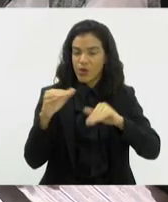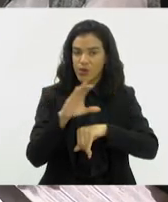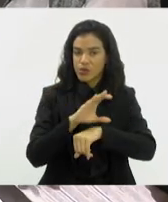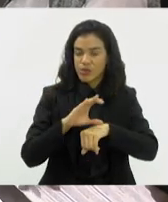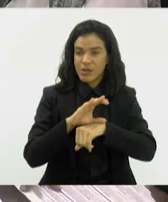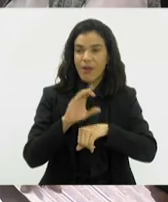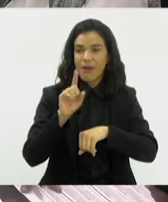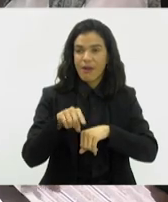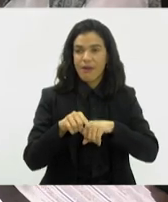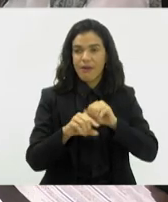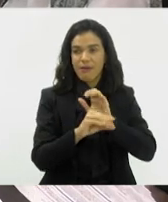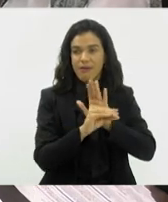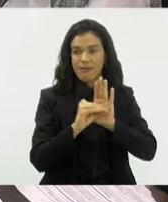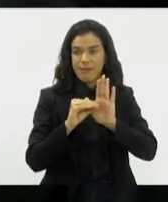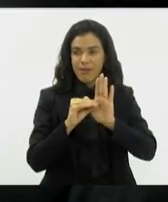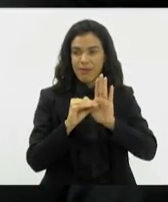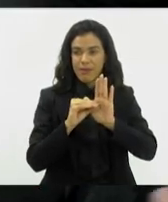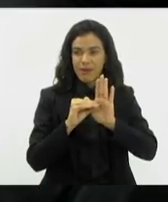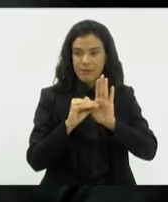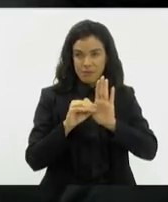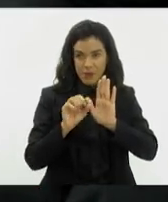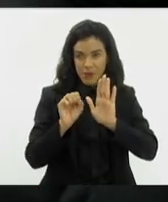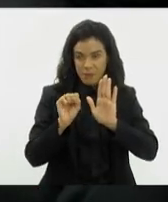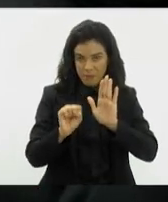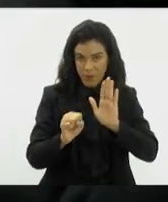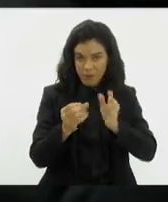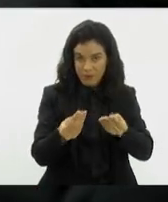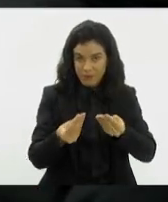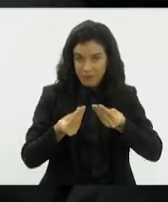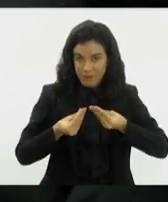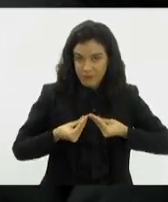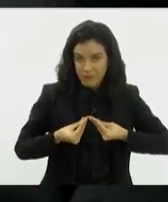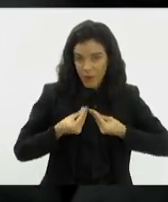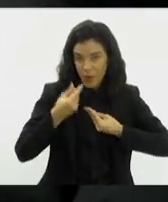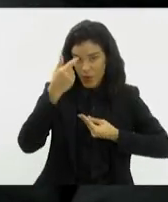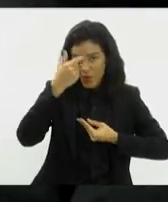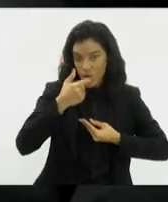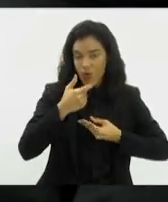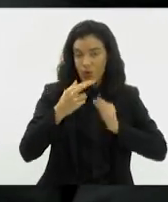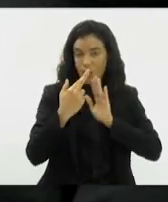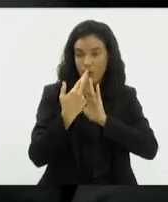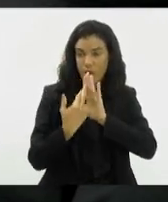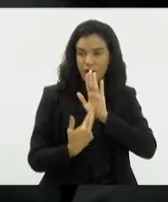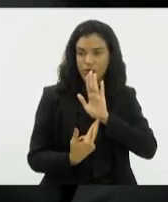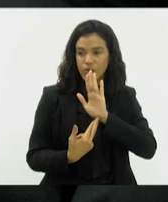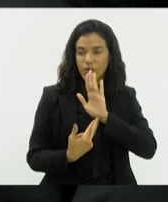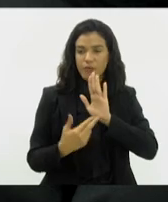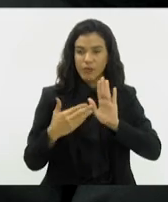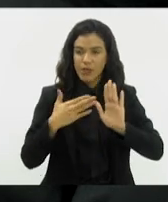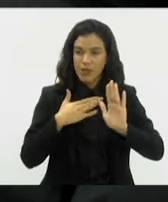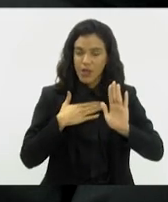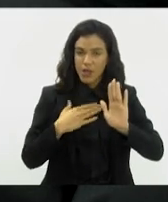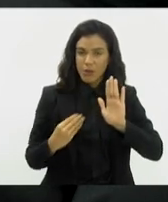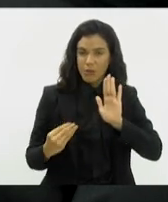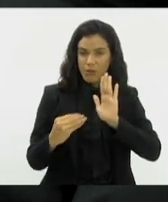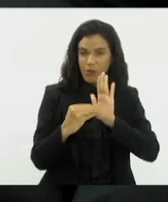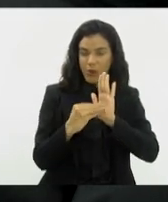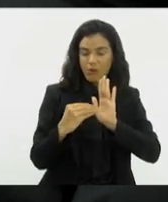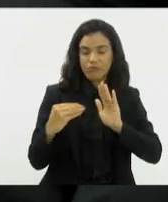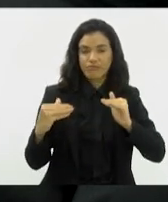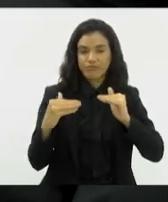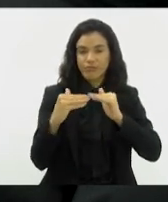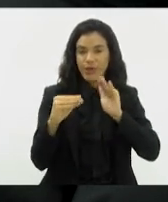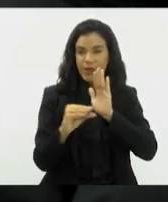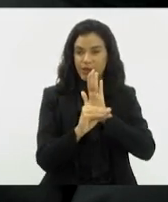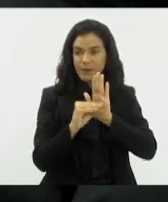Emenda. Mas eu posso, se o senhor quiser, pode me relatar, pode me designar como relator, que eu relato como favorável à emenda,